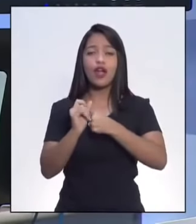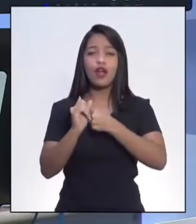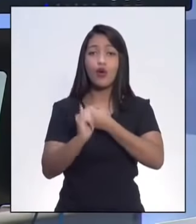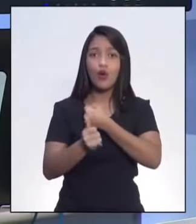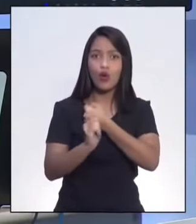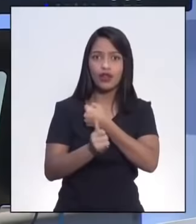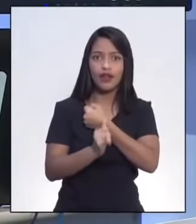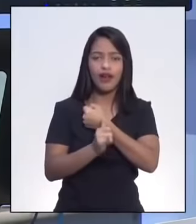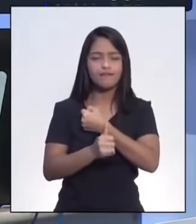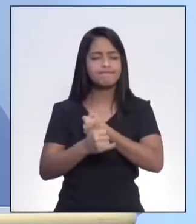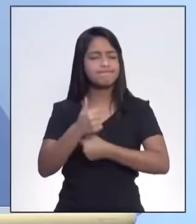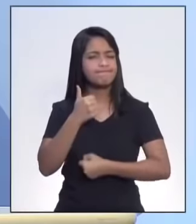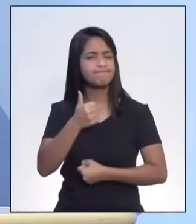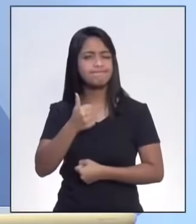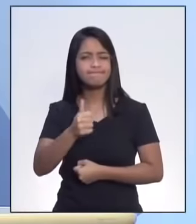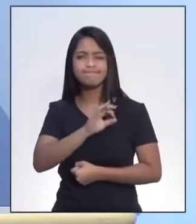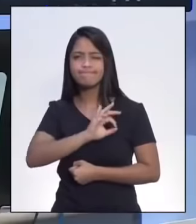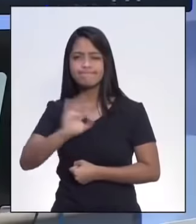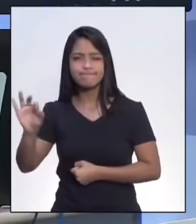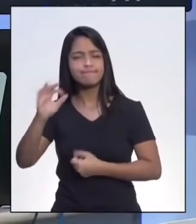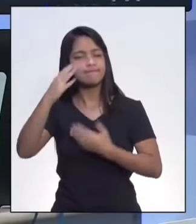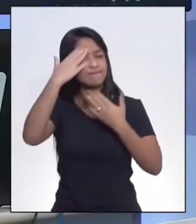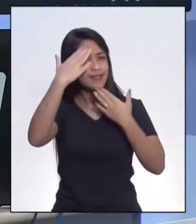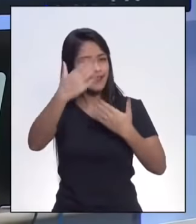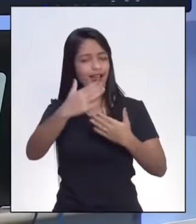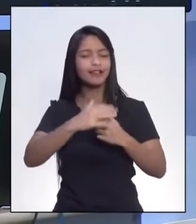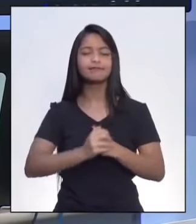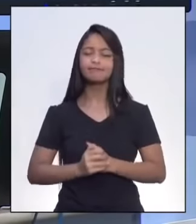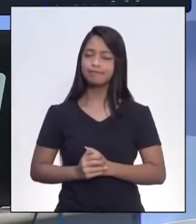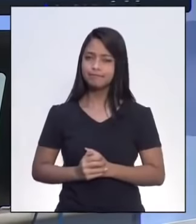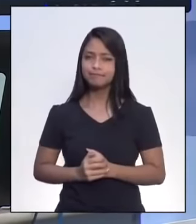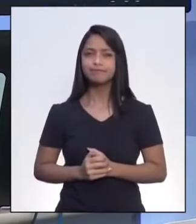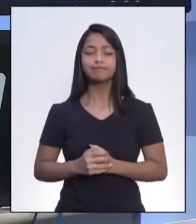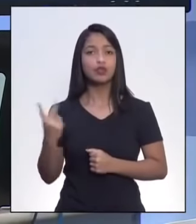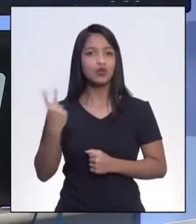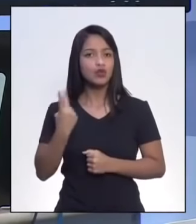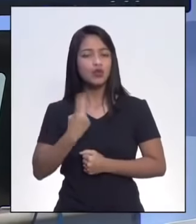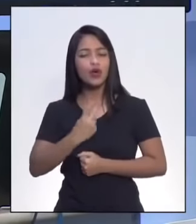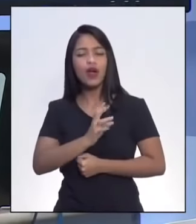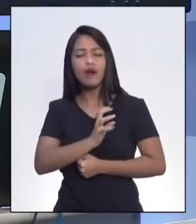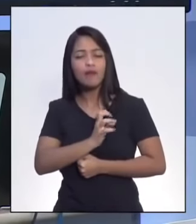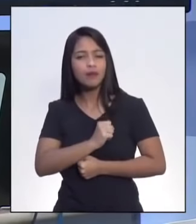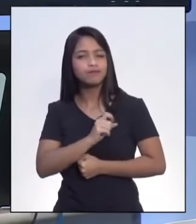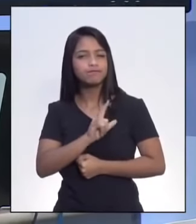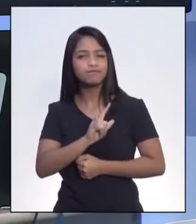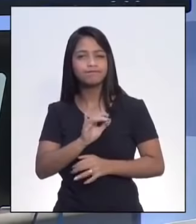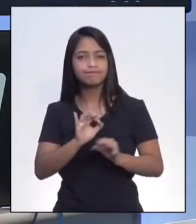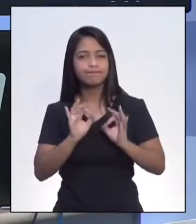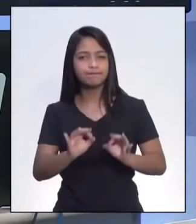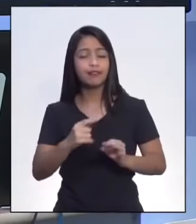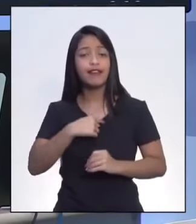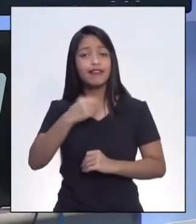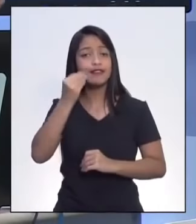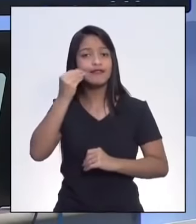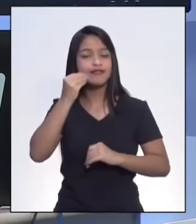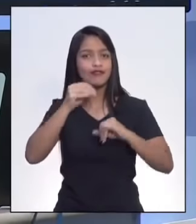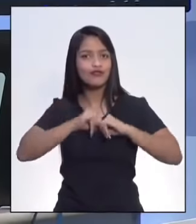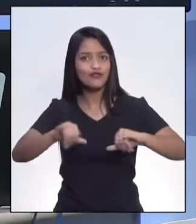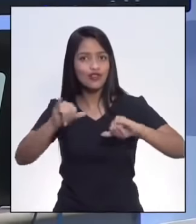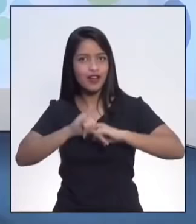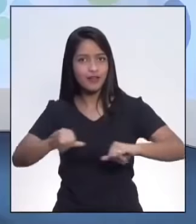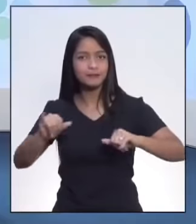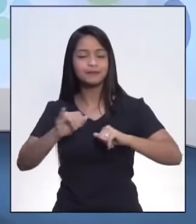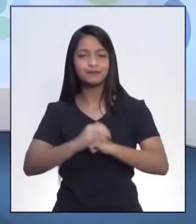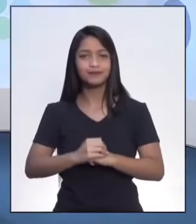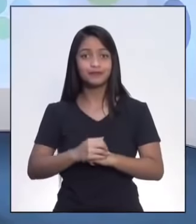Andréia? Muito obrigada, Denise. Muito obrigada pelo carinho, nós amamos de verdade e logo eu tentarei divulgá-la, tá? Eu vou utilizar ela, acho que